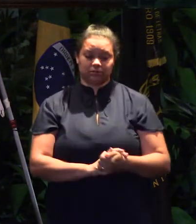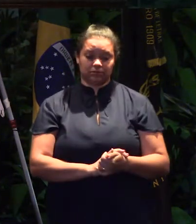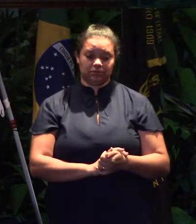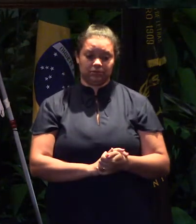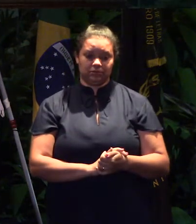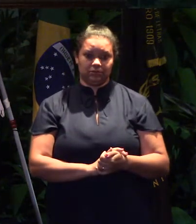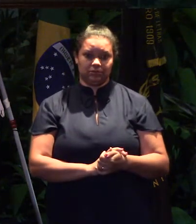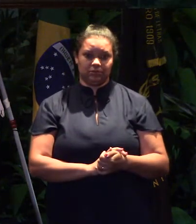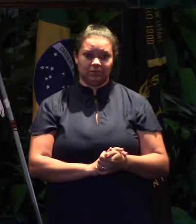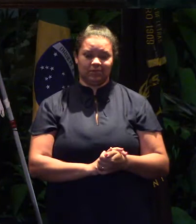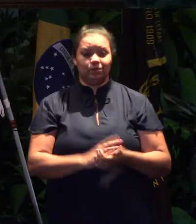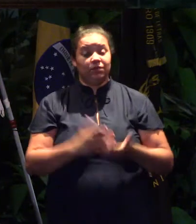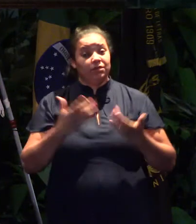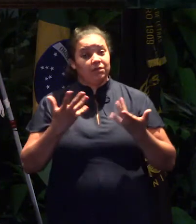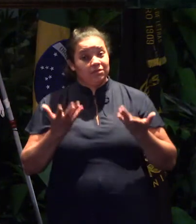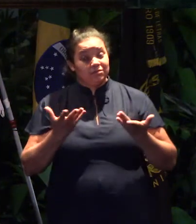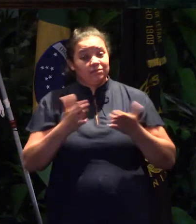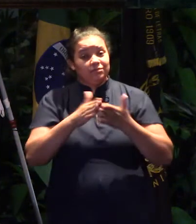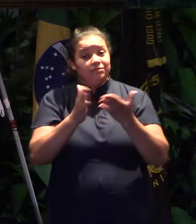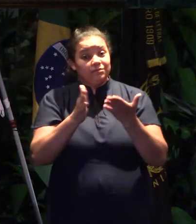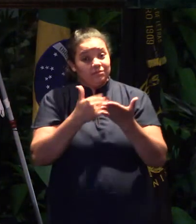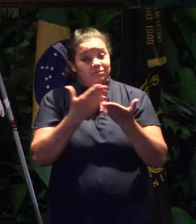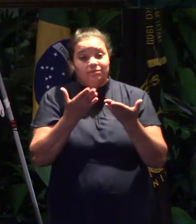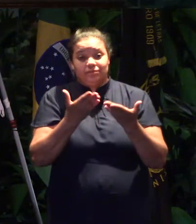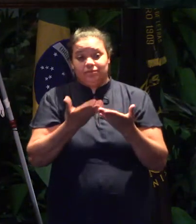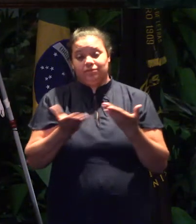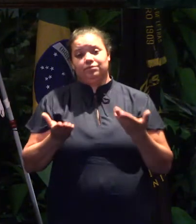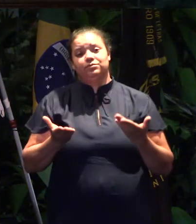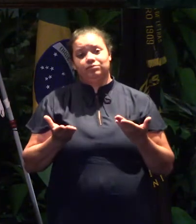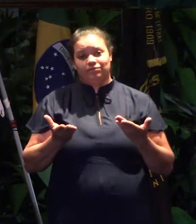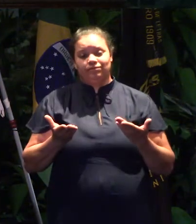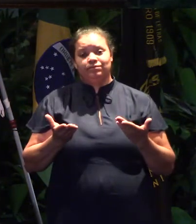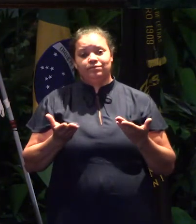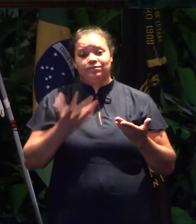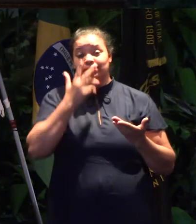Será que o livro está perdendo, como já disse Walter Benjamin,